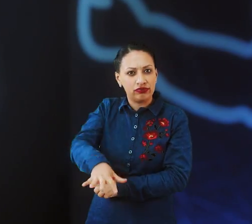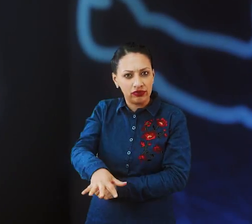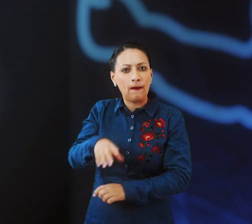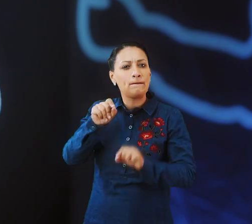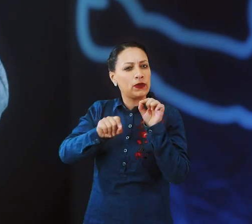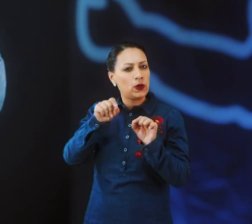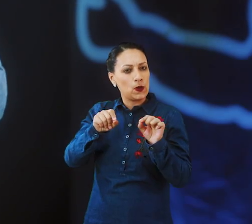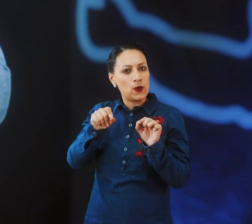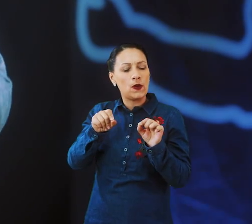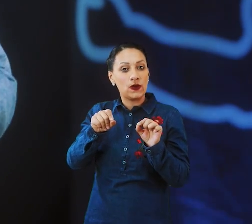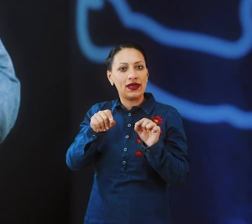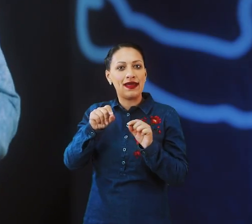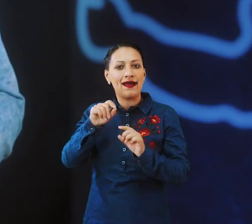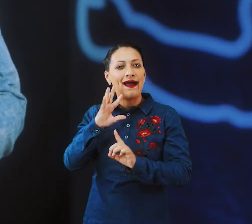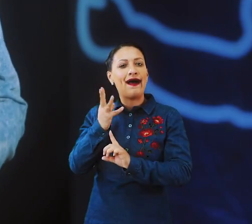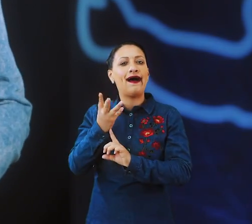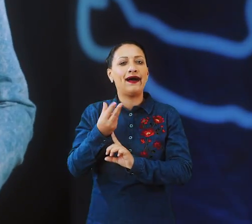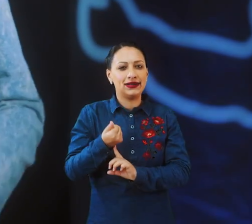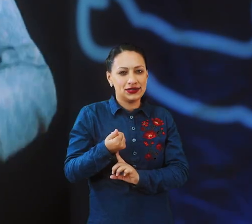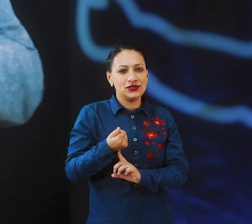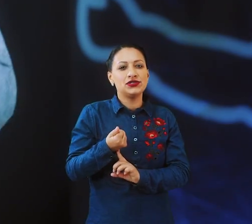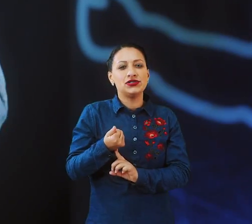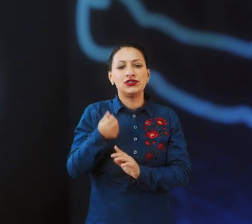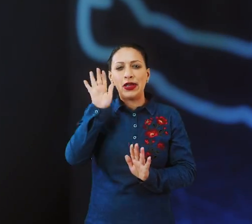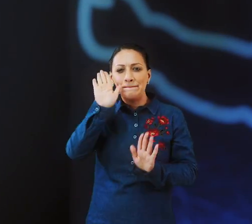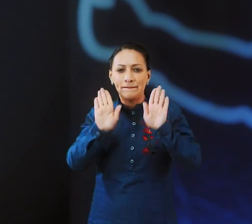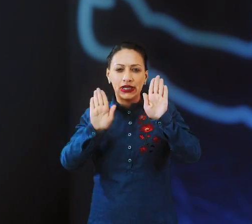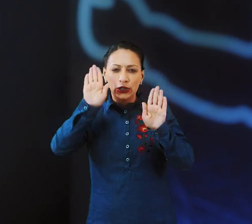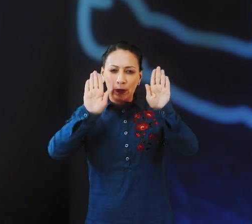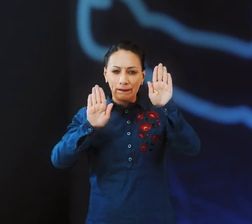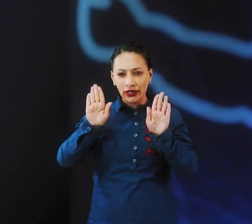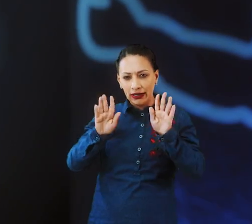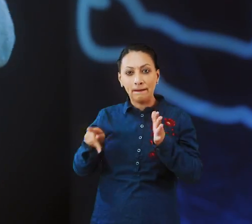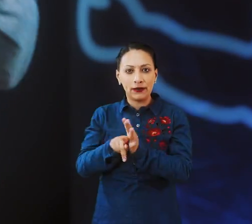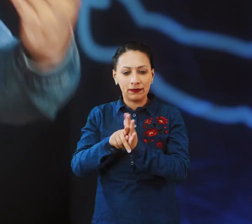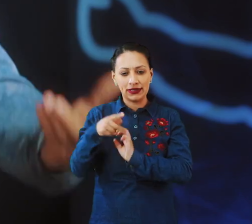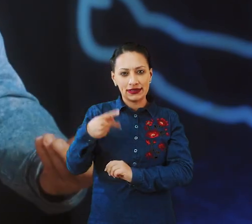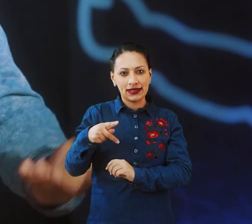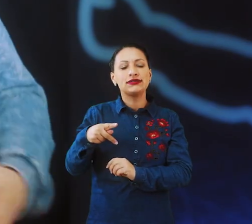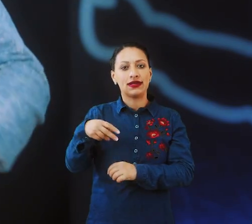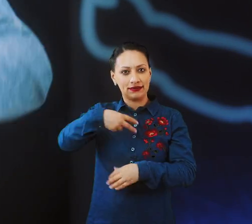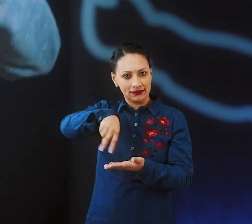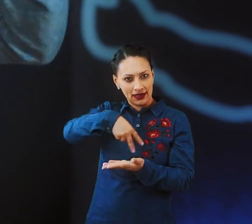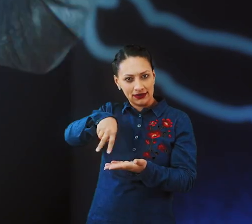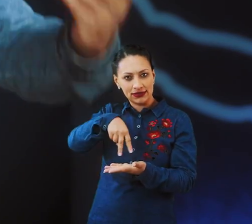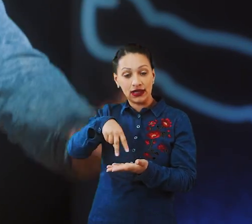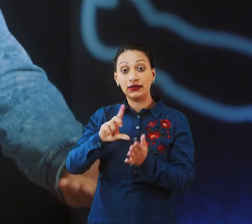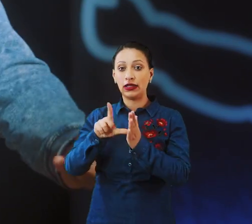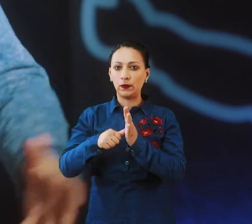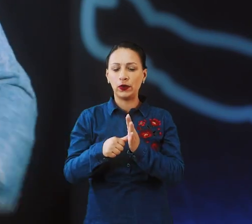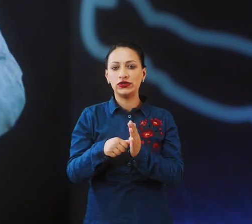em consideração a arte pantomímica da dança. Seguido pelo sapateio de despedida, o